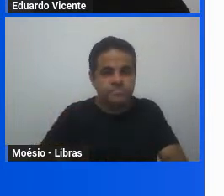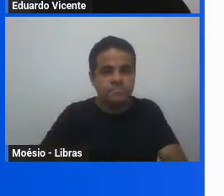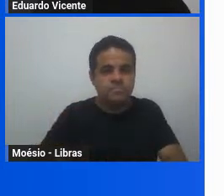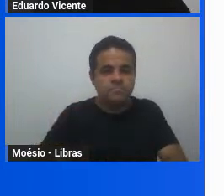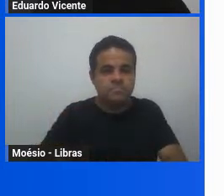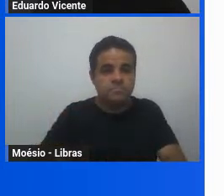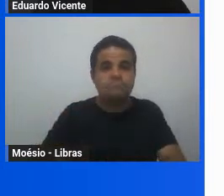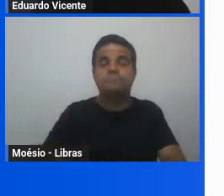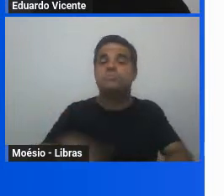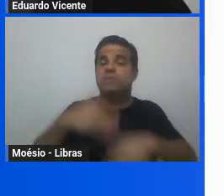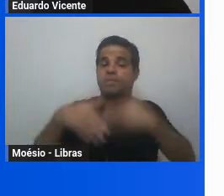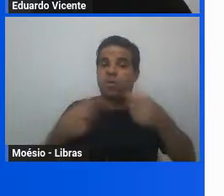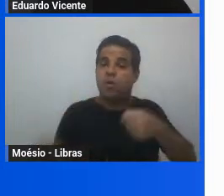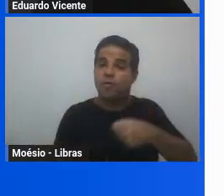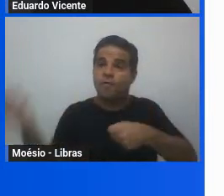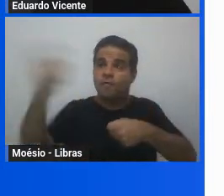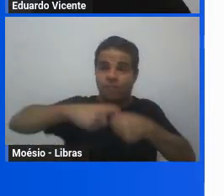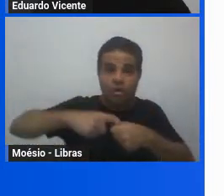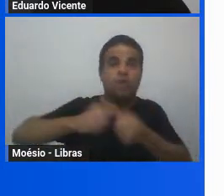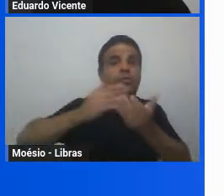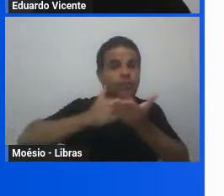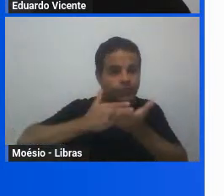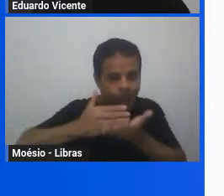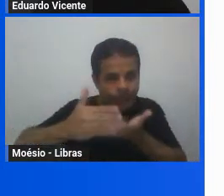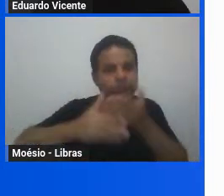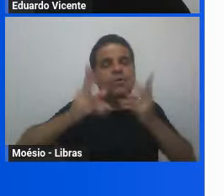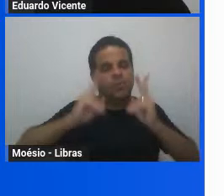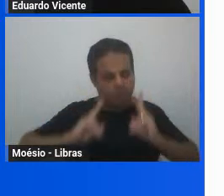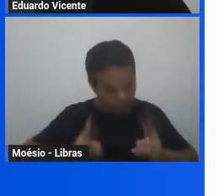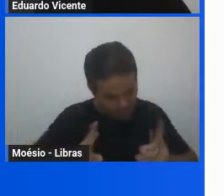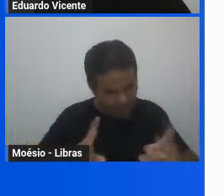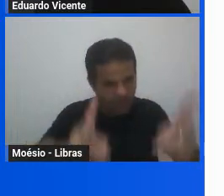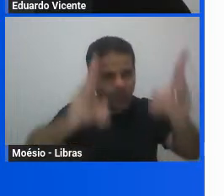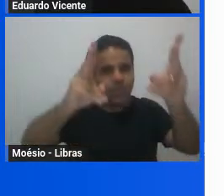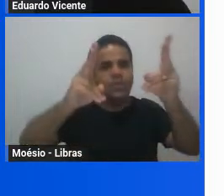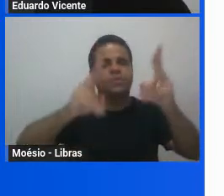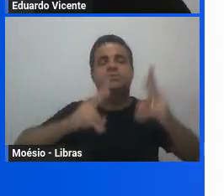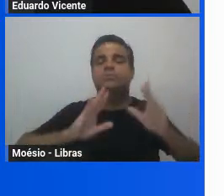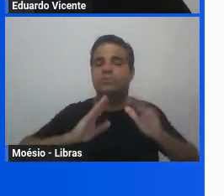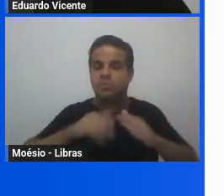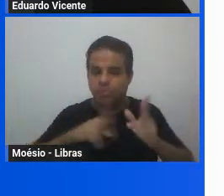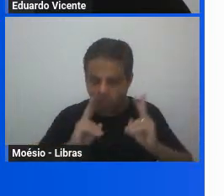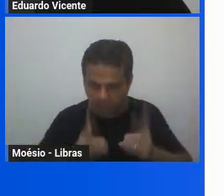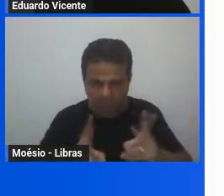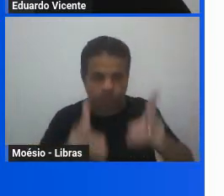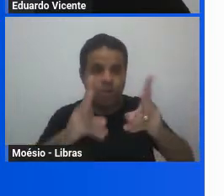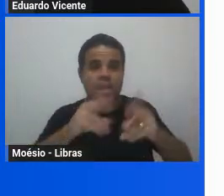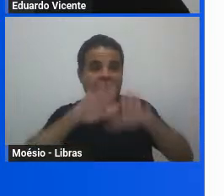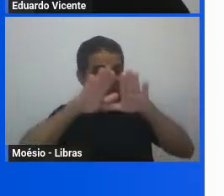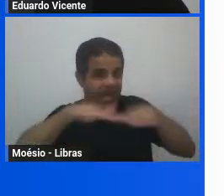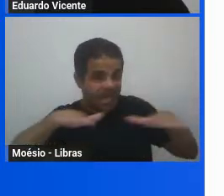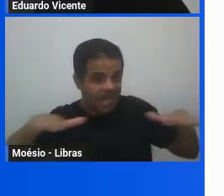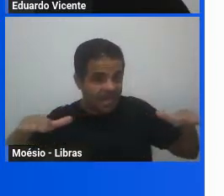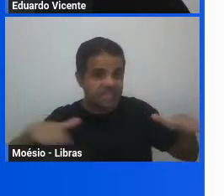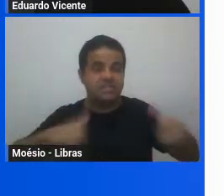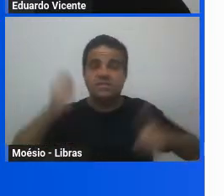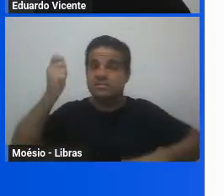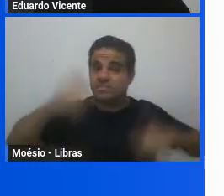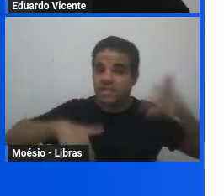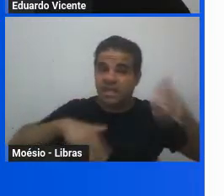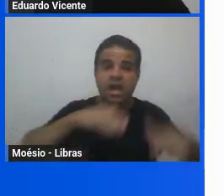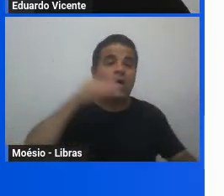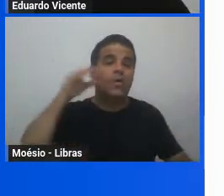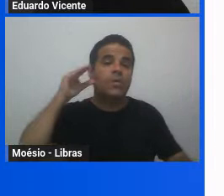Vou voltar e iniciar as minhas compressões torácicas. Lembra? Nós estamos falando de uma criança, estamos falando do adulto.